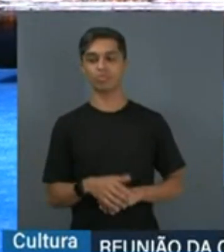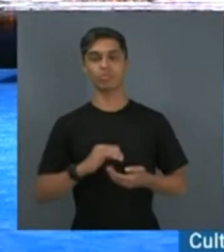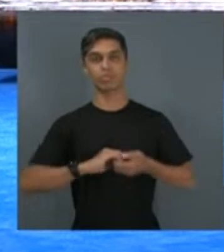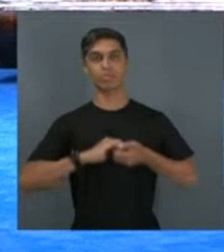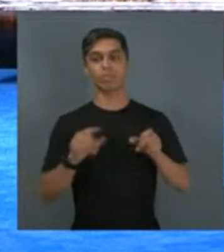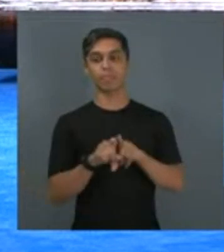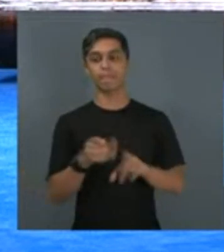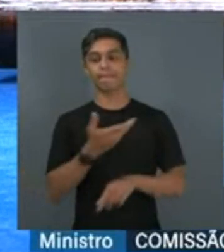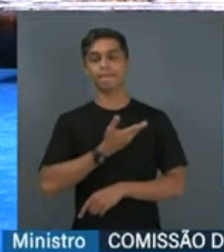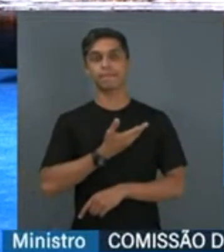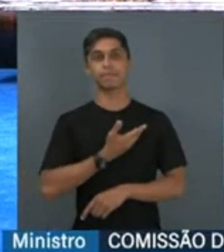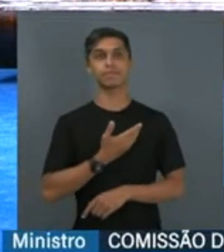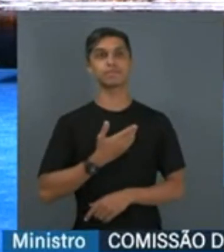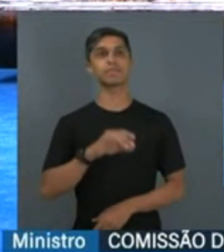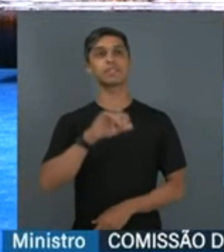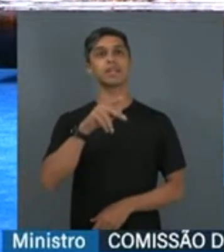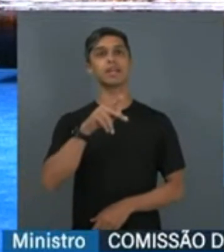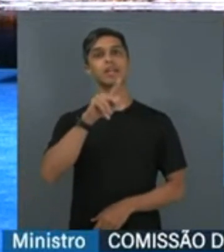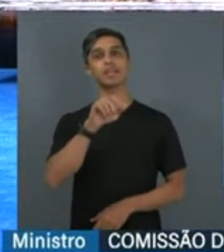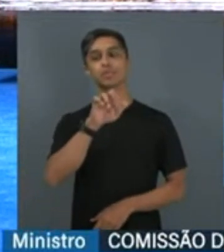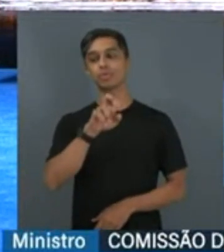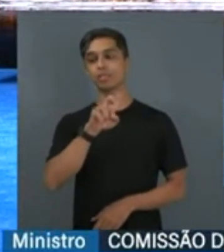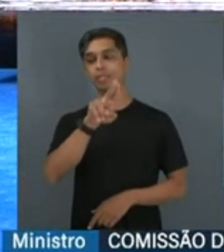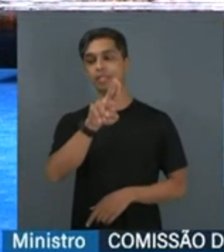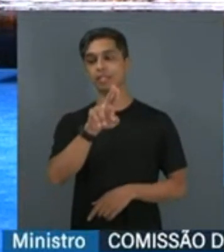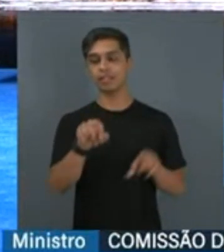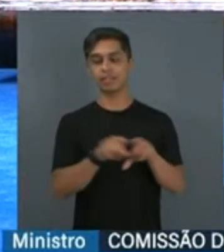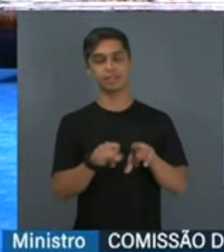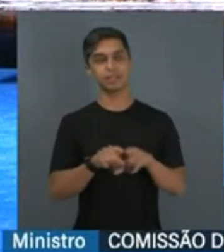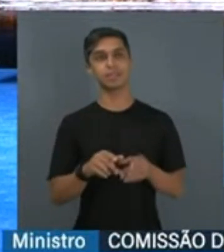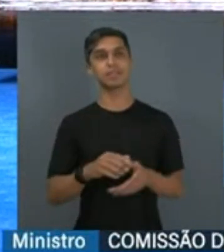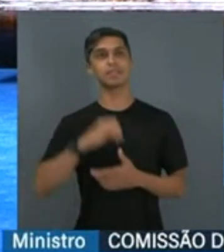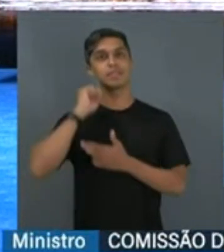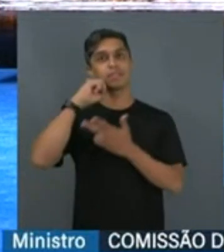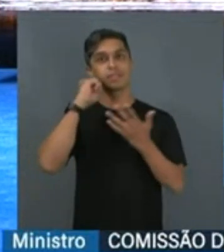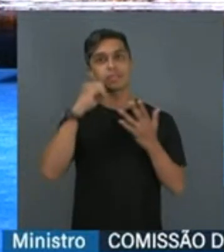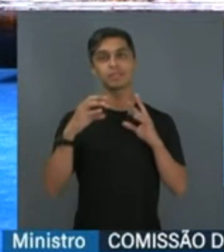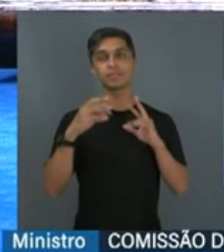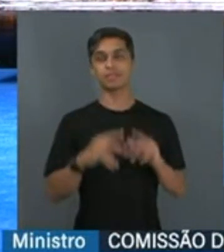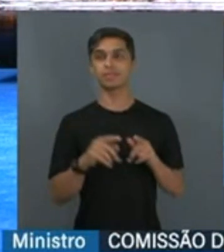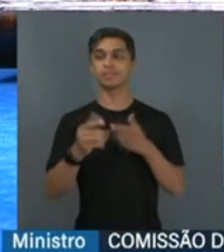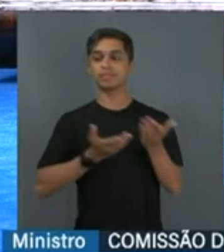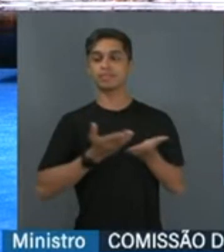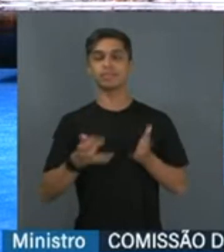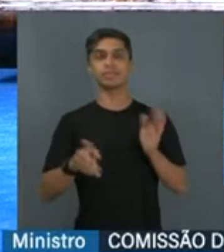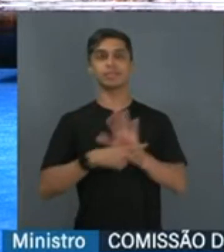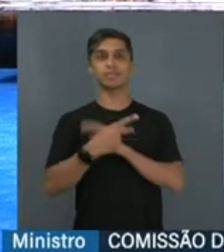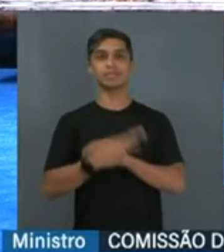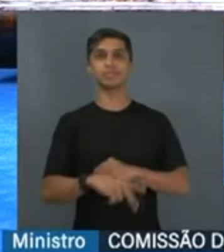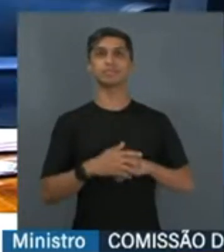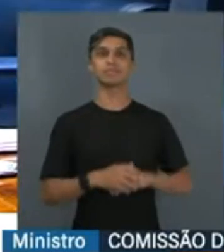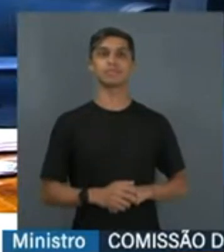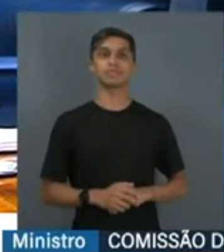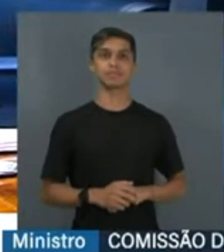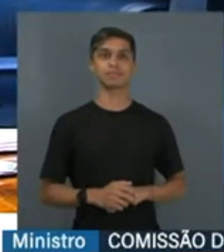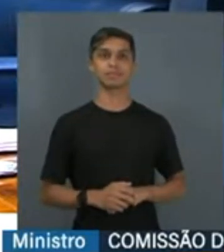senador Jorge Cajuru, senhoras senadoras, senhores senadores, funcionários dessa casa,